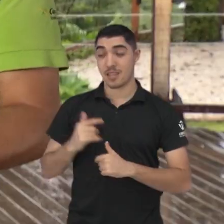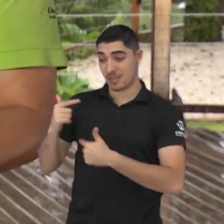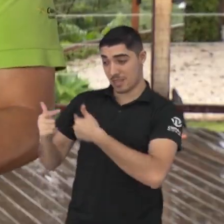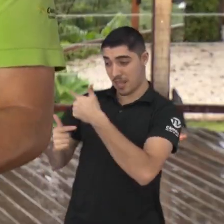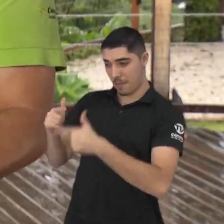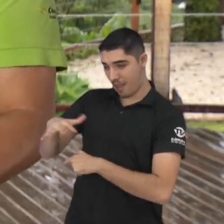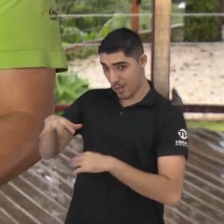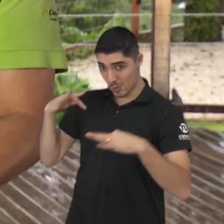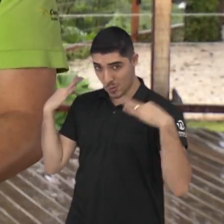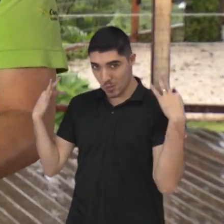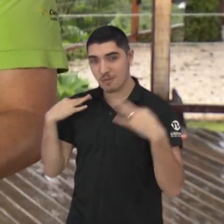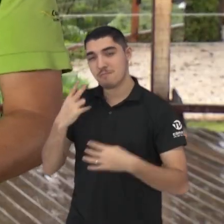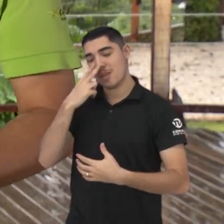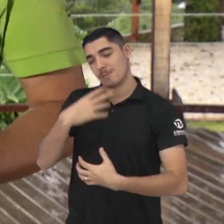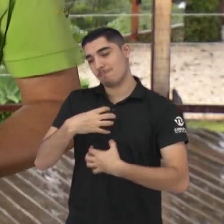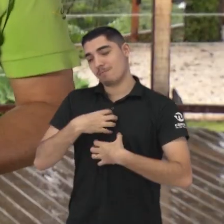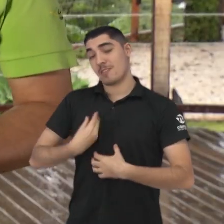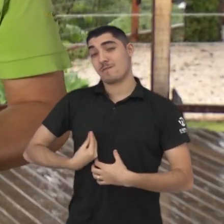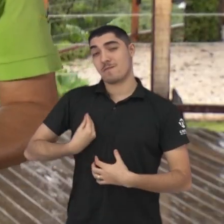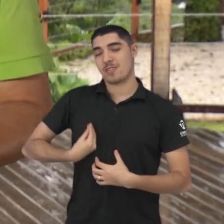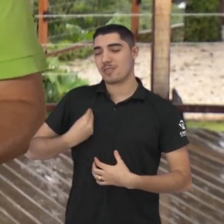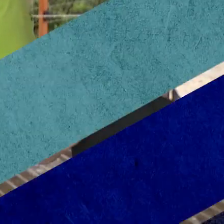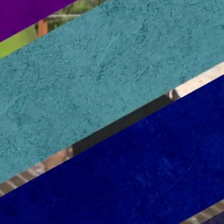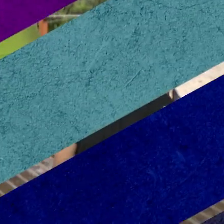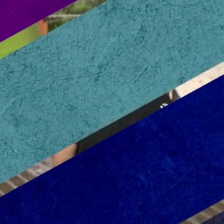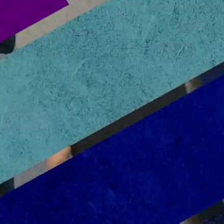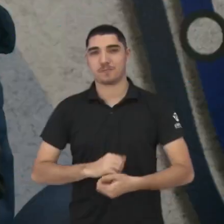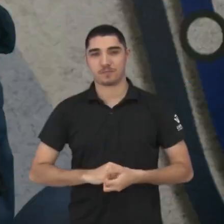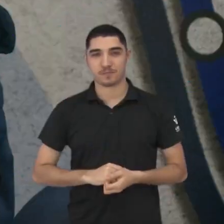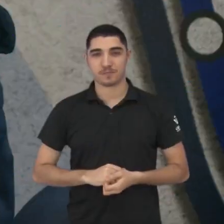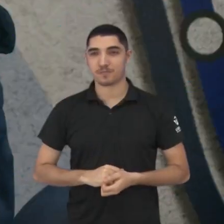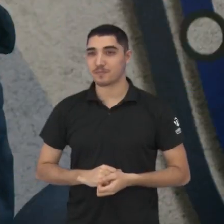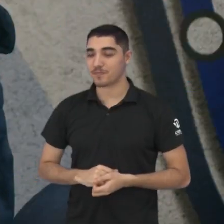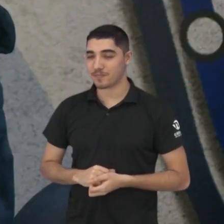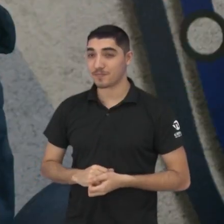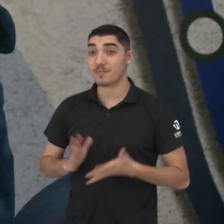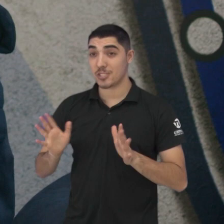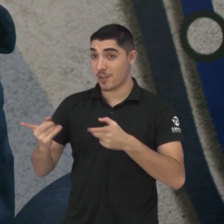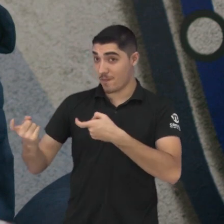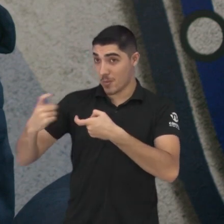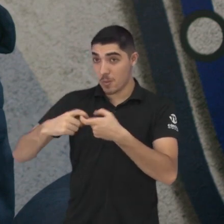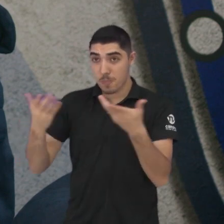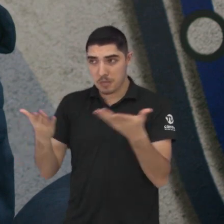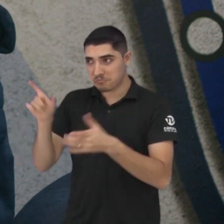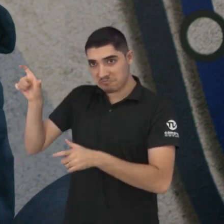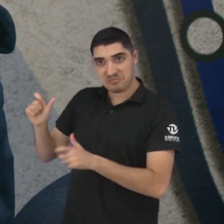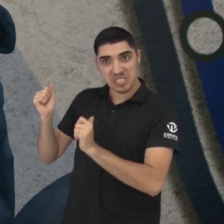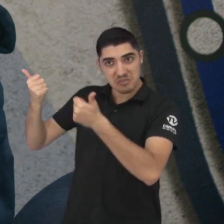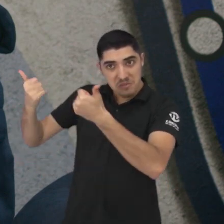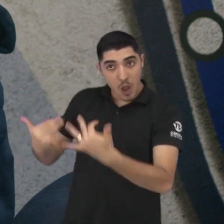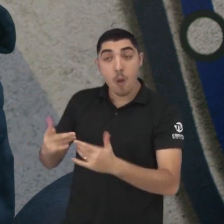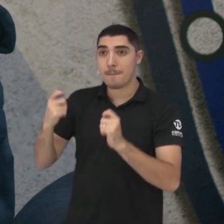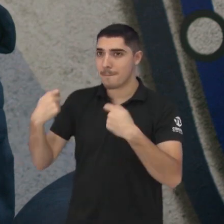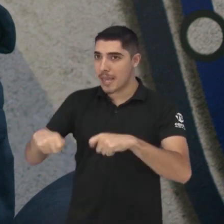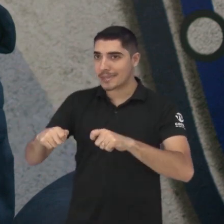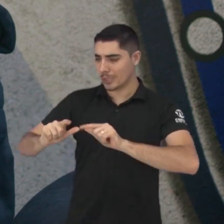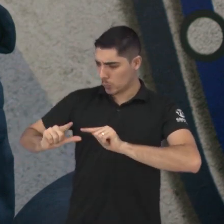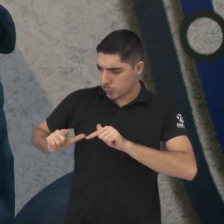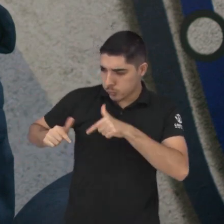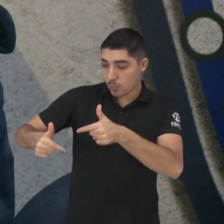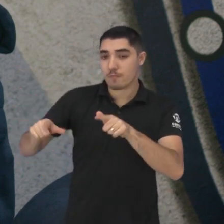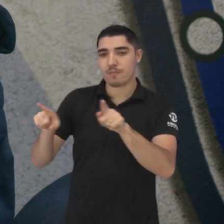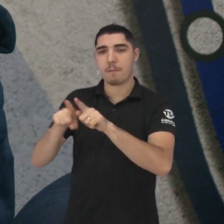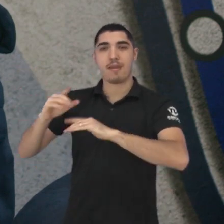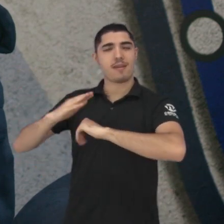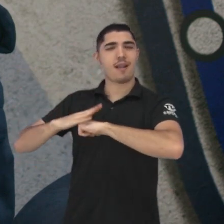Trabalhar com turismo é vivenciar muitas emoções. Estamos de volta e, como vimos, é preciso muita